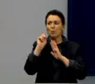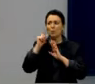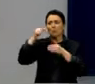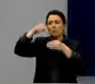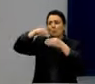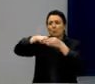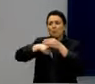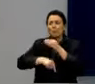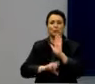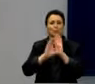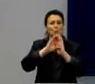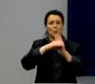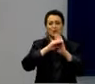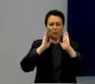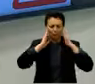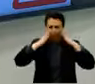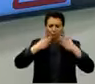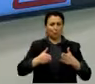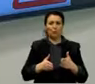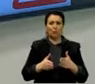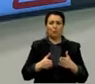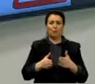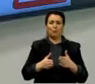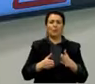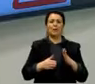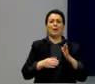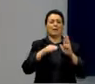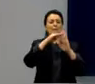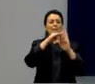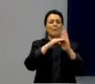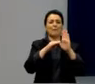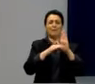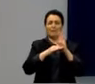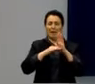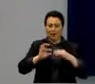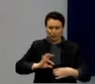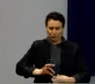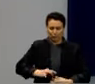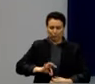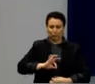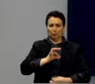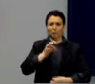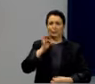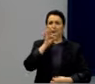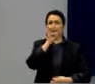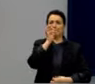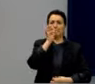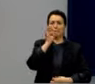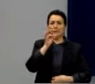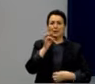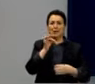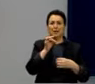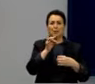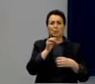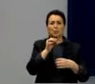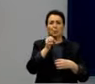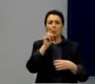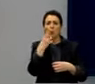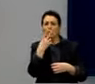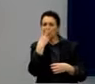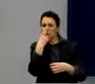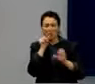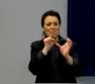em conceitos específicos, como fases do embrião, exemplo, clivagem, gastrulação, organogênese.